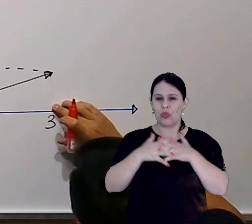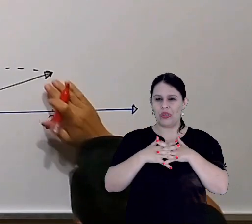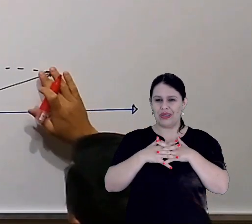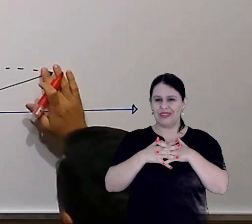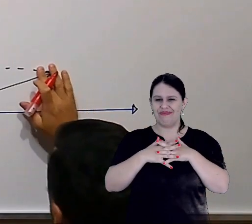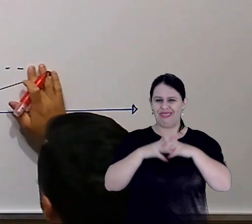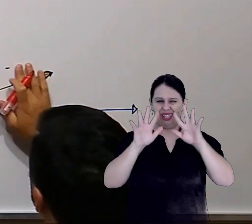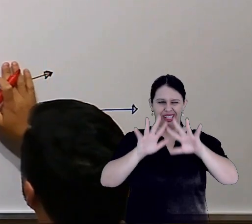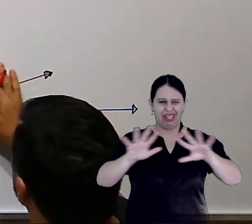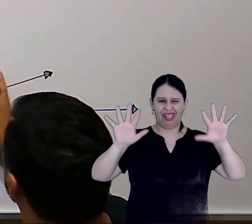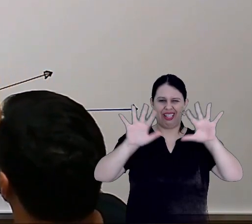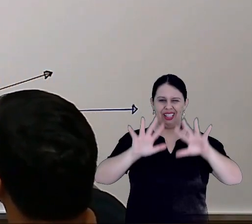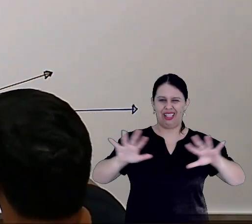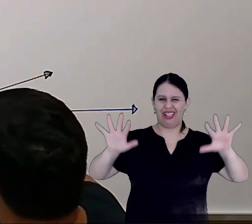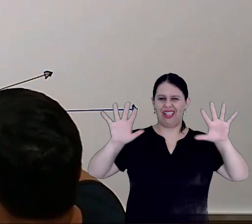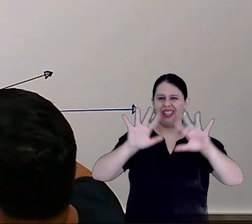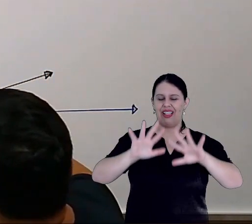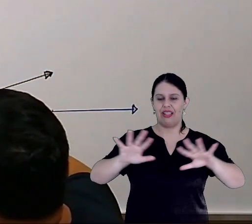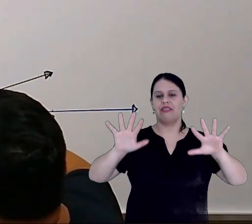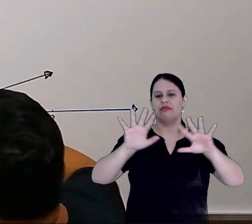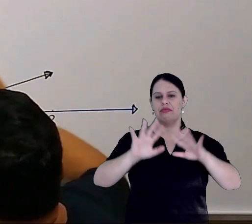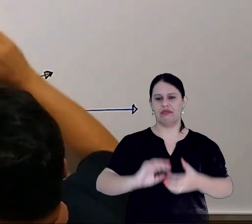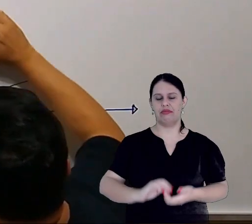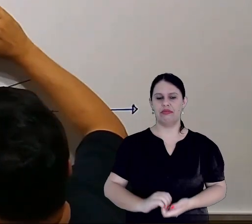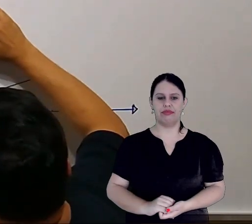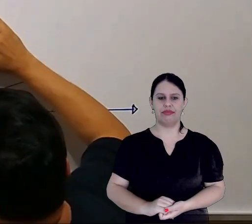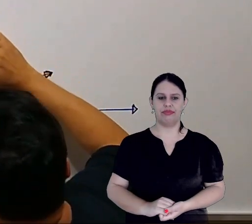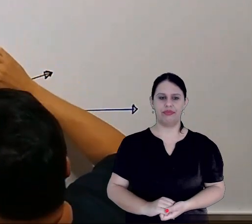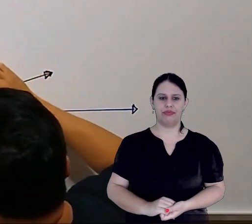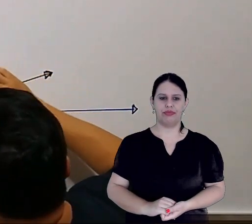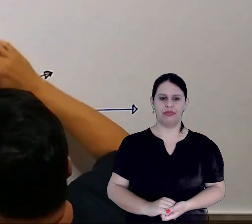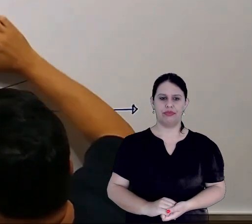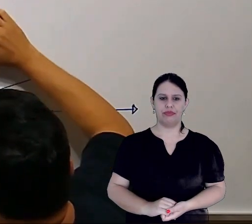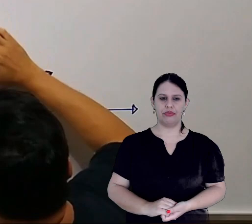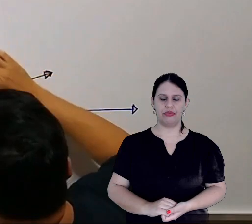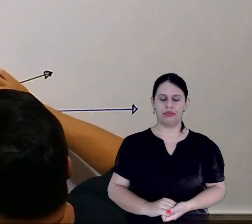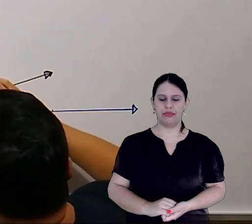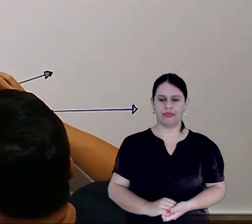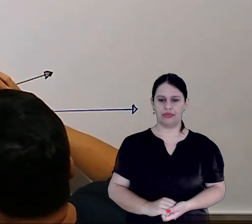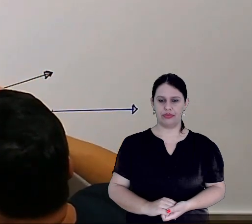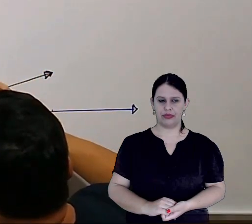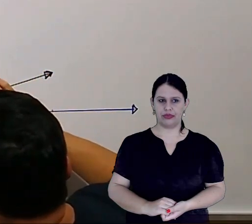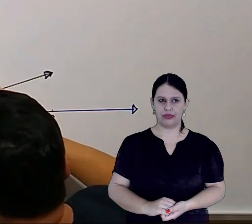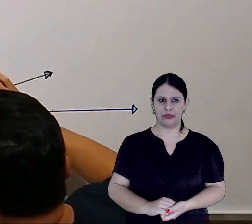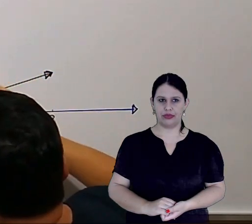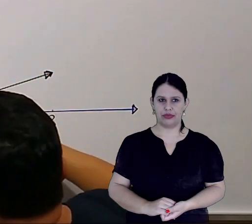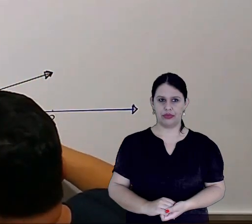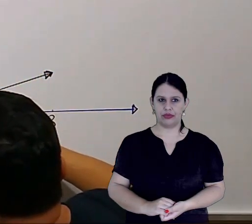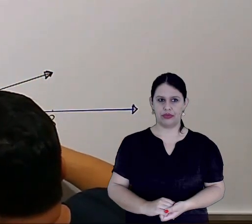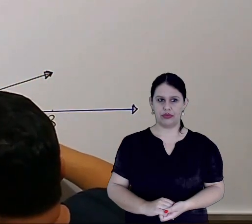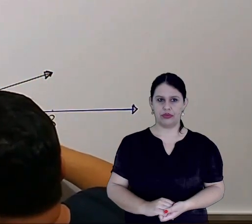aqui Pra não poluir muito a nossa figura